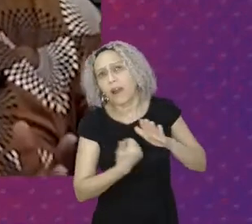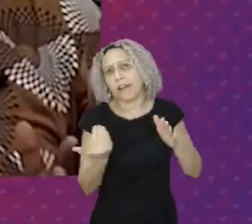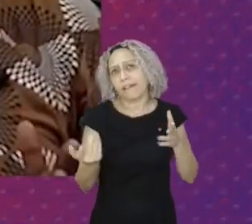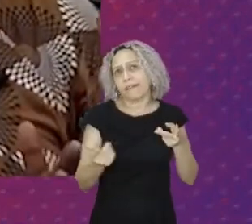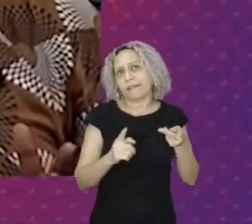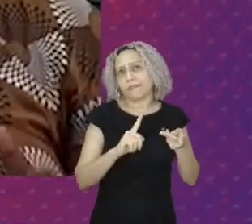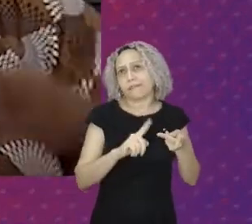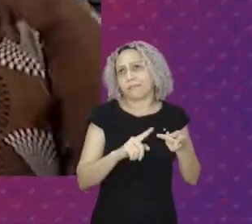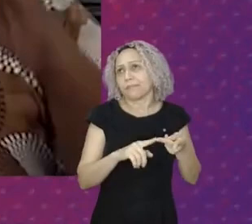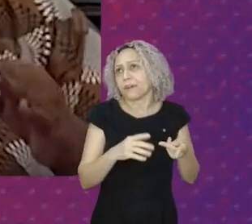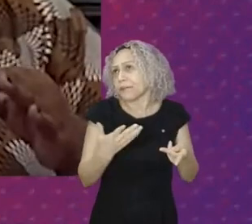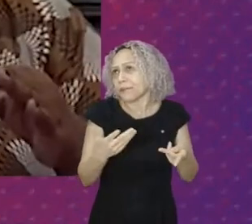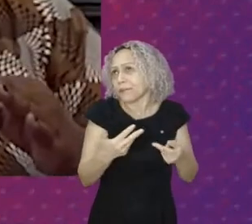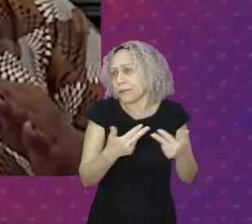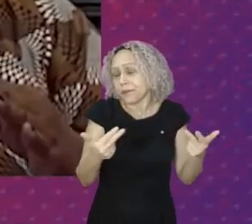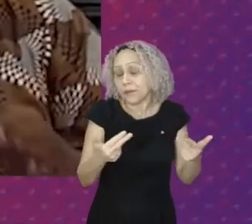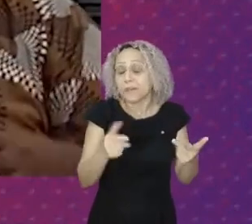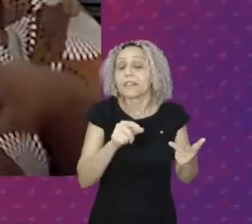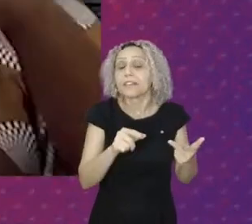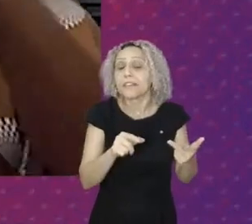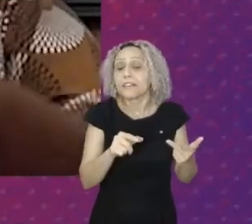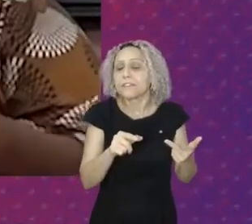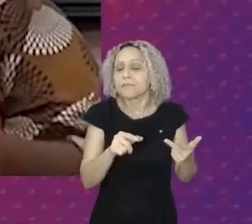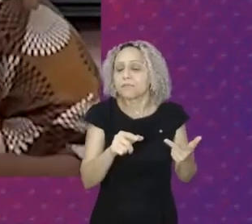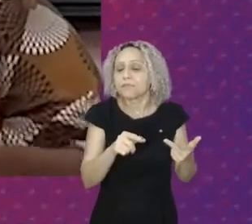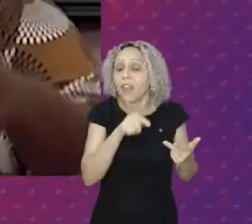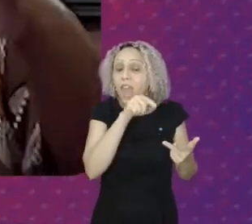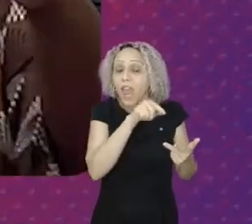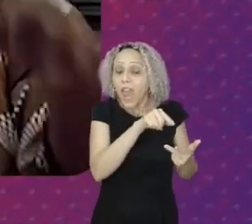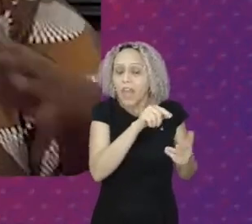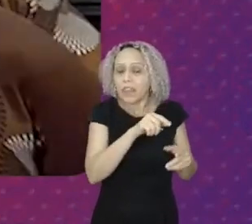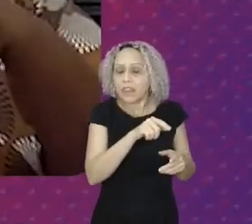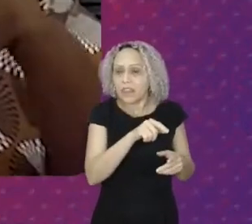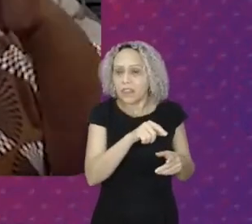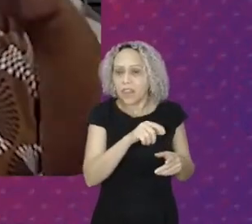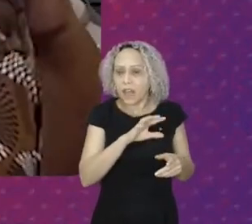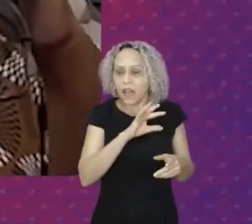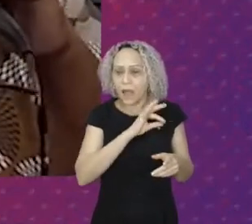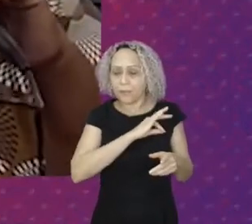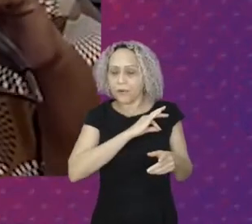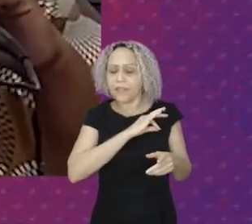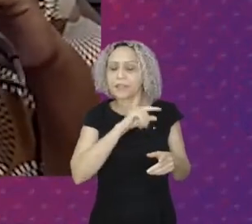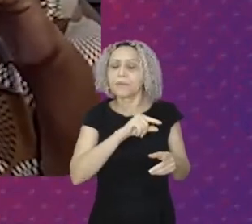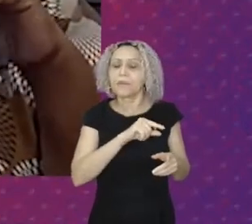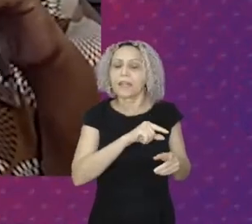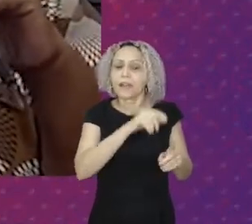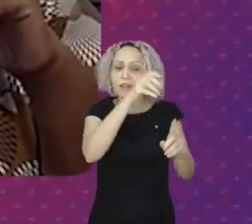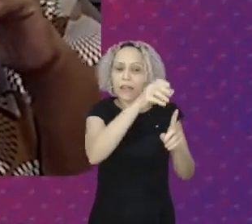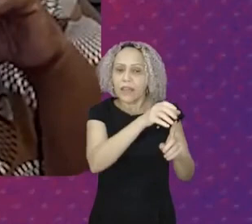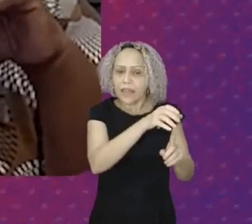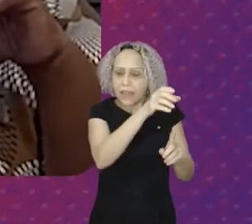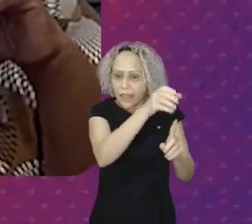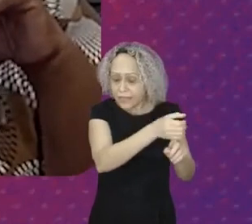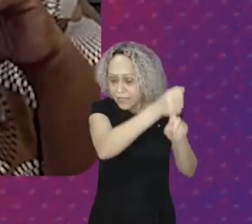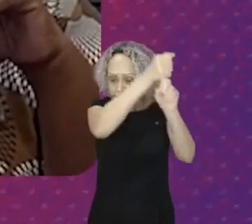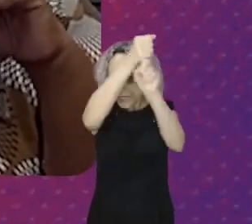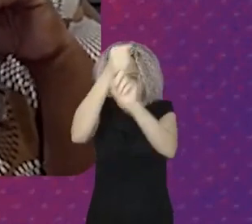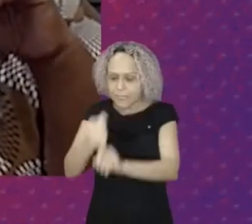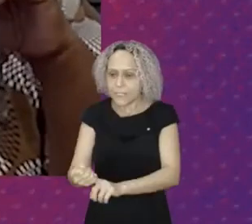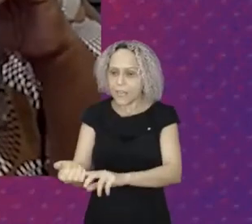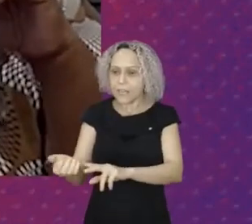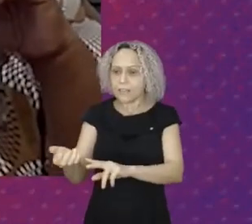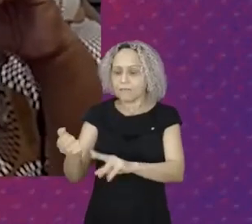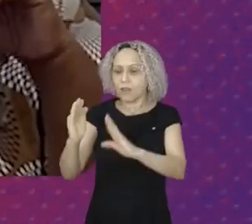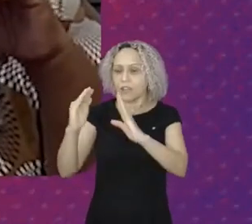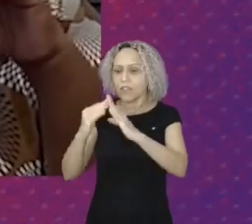eleição do Lula, né? 2003, vamos eleger o Lula e vamos homologar, eleger o Lula em 2002, e